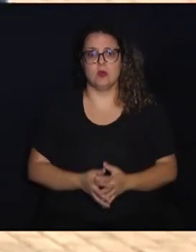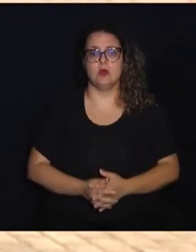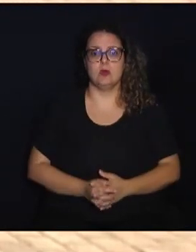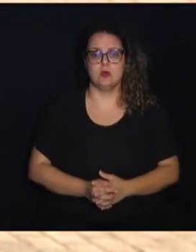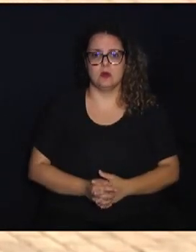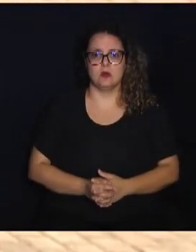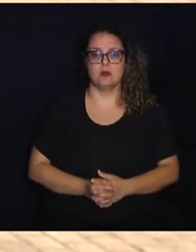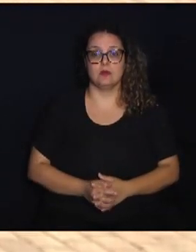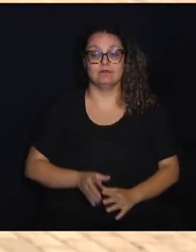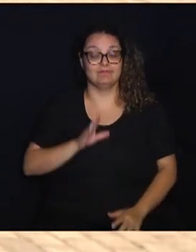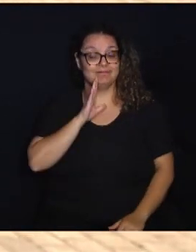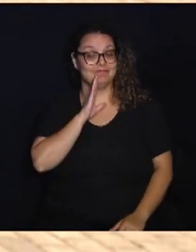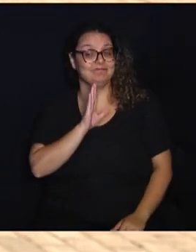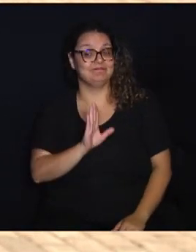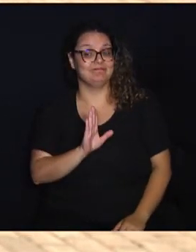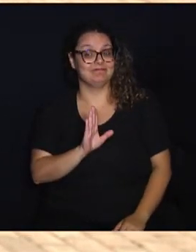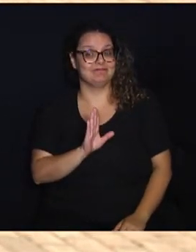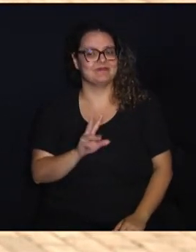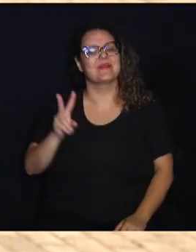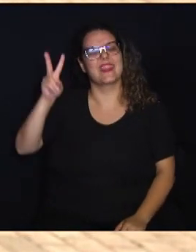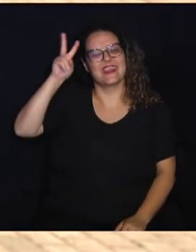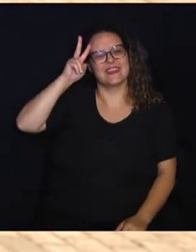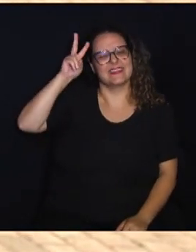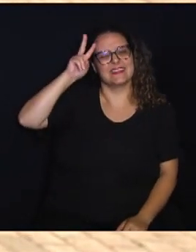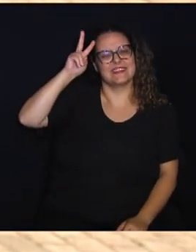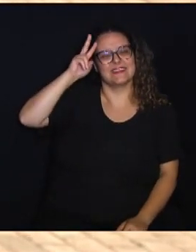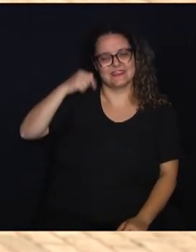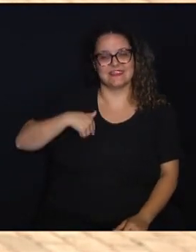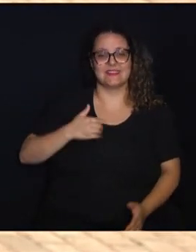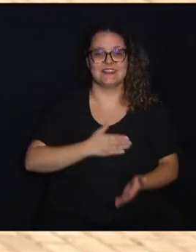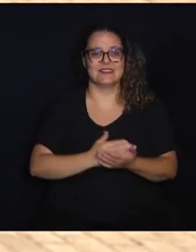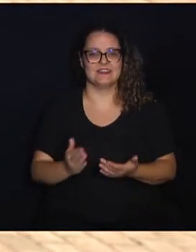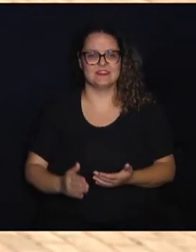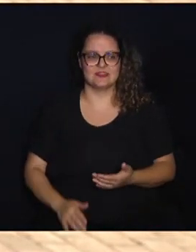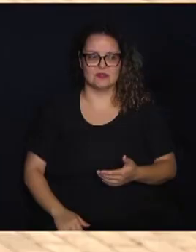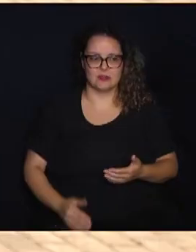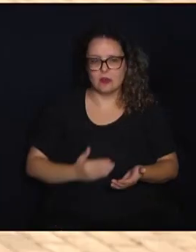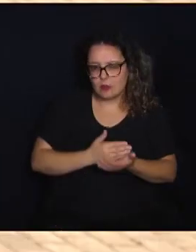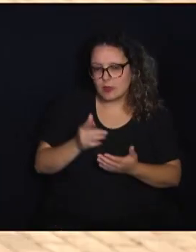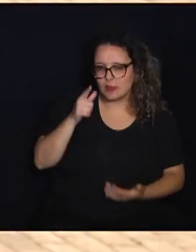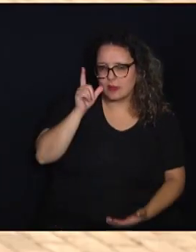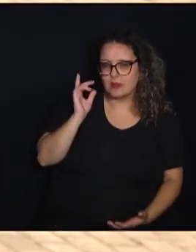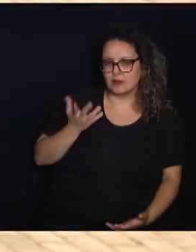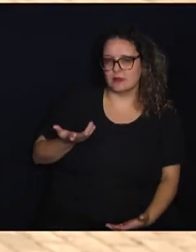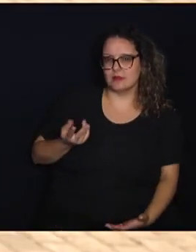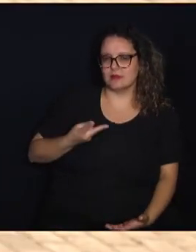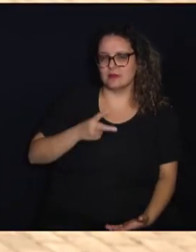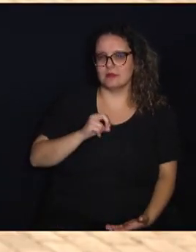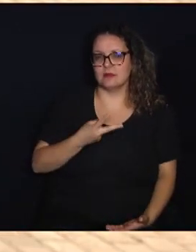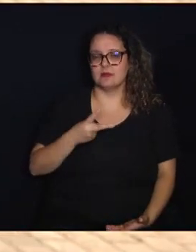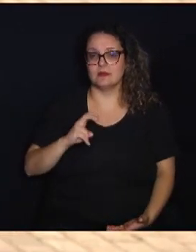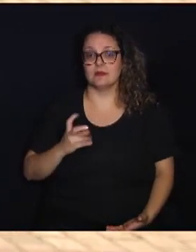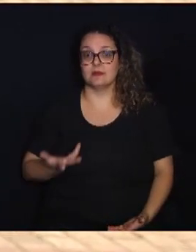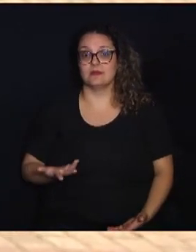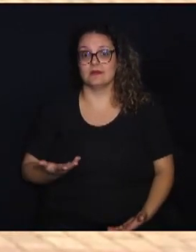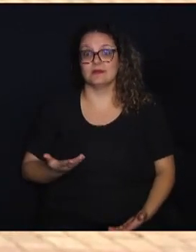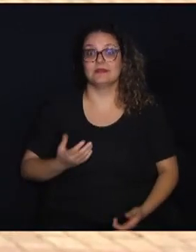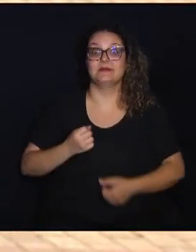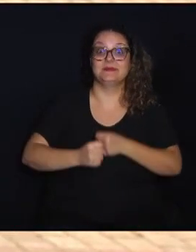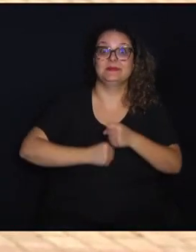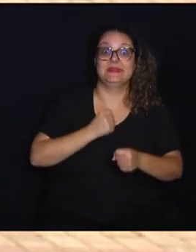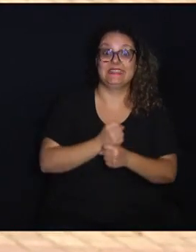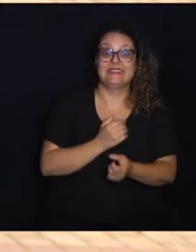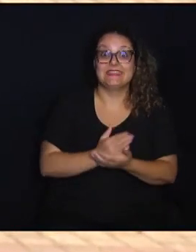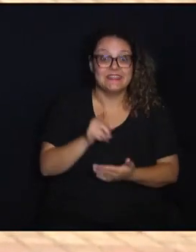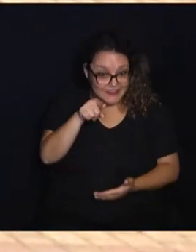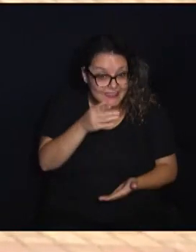aquela promessa, né? Segunda-feira eu começo. Você começou ontem? E aí, 2025 eu começo. O ano já começou. Você